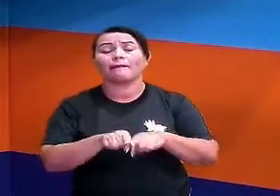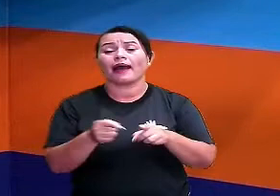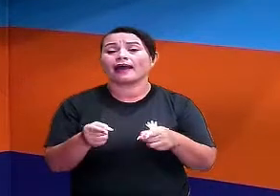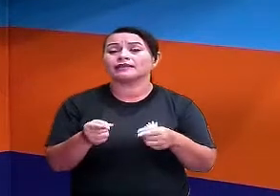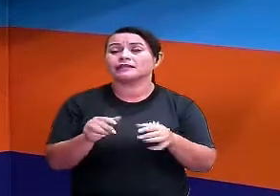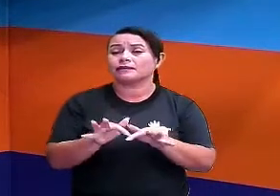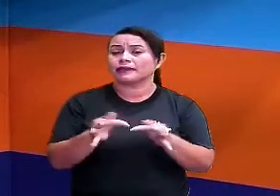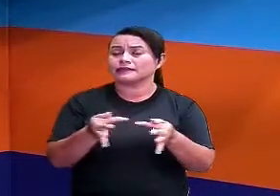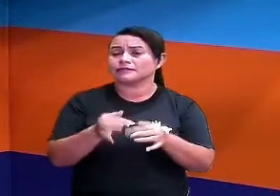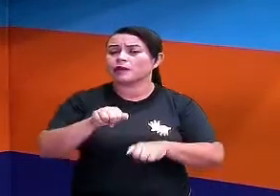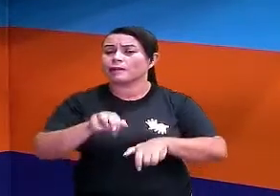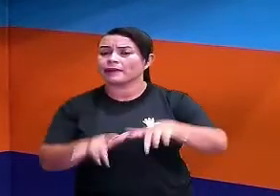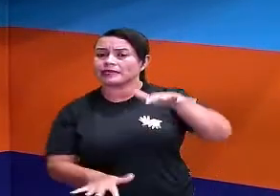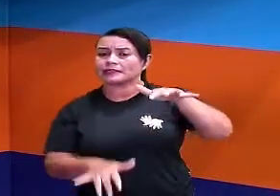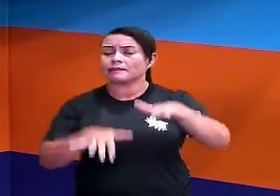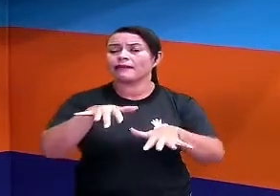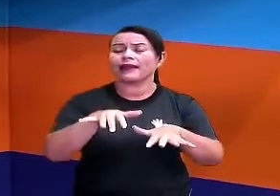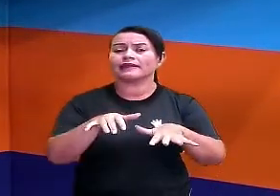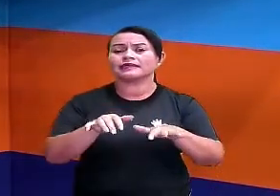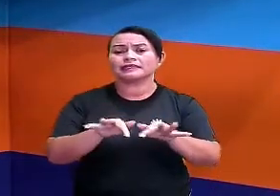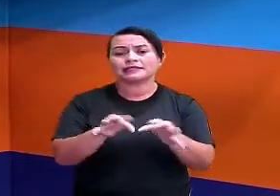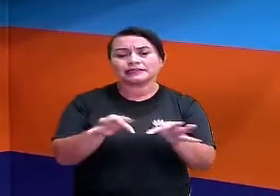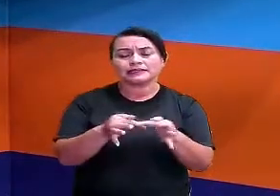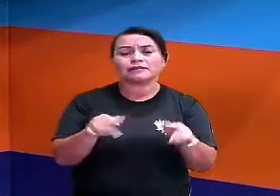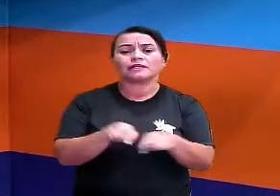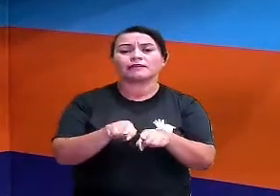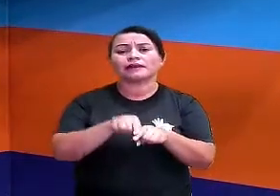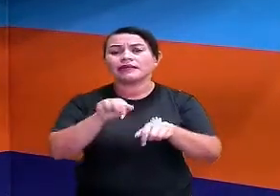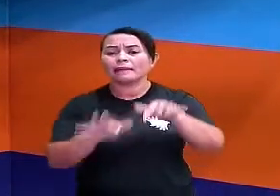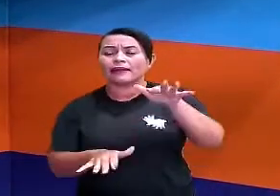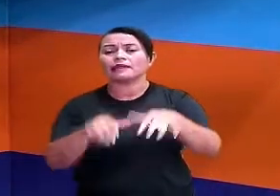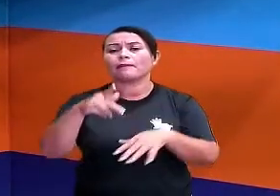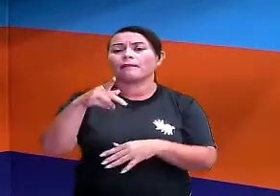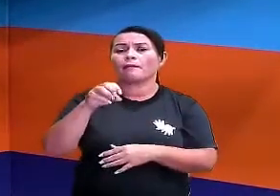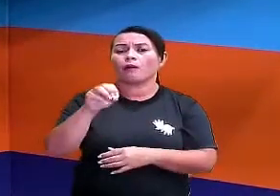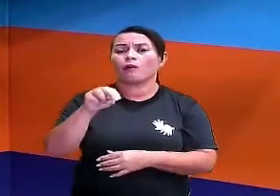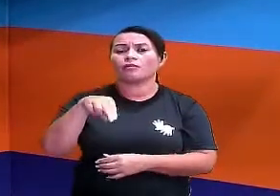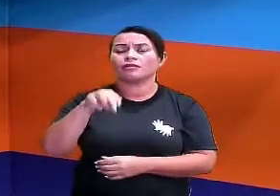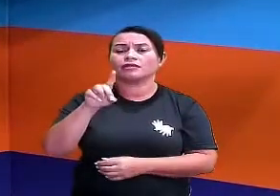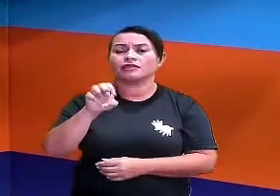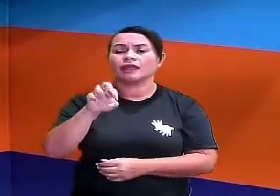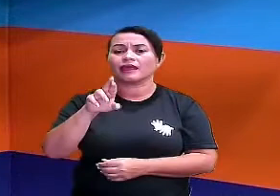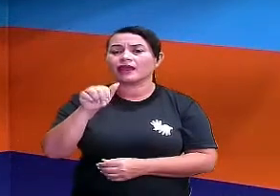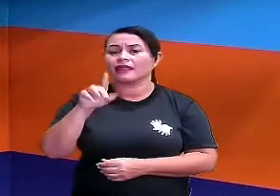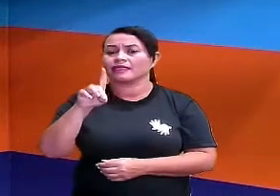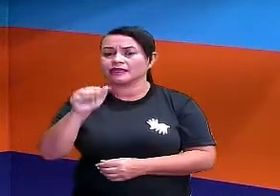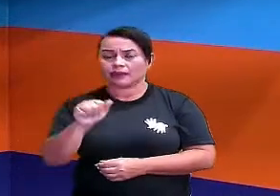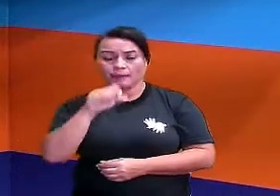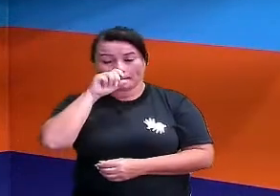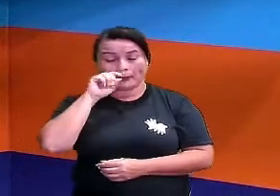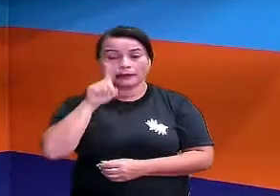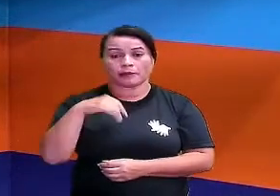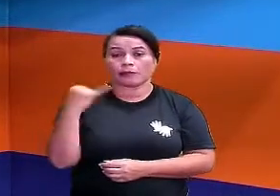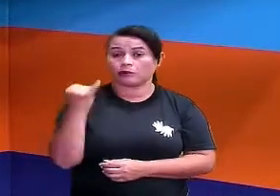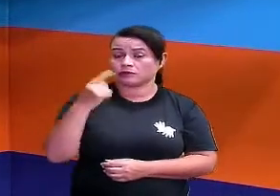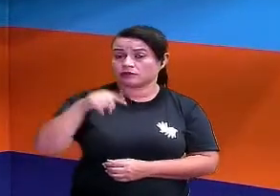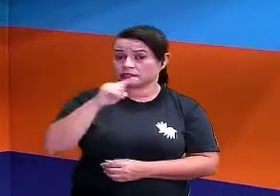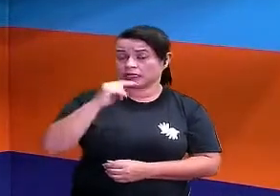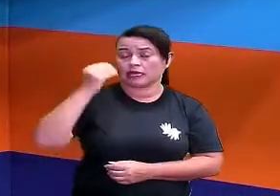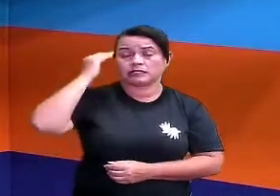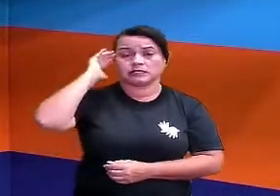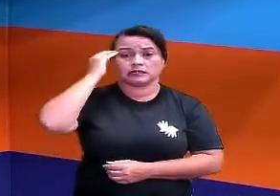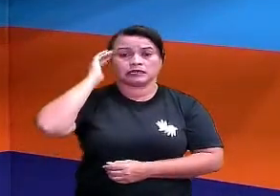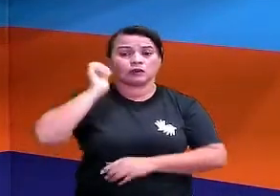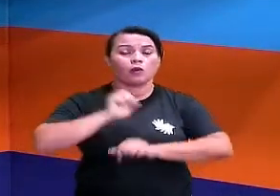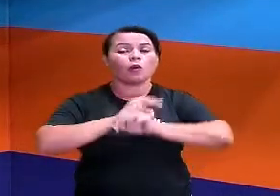média aritmética simples e a média aritmética ponderada, tá? Então, é importante que você tenha